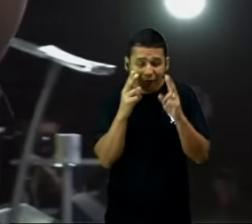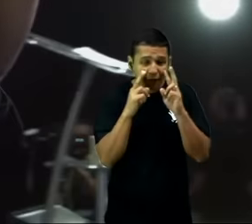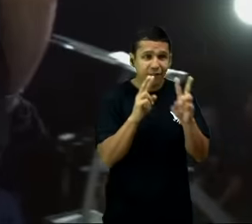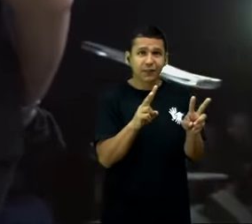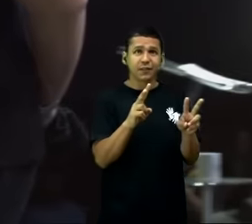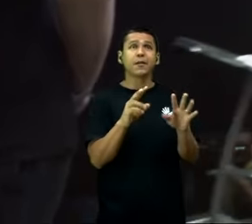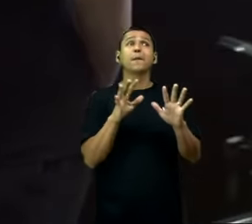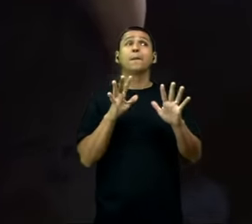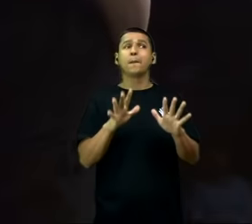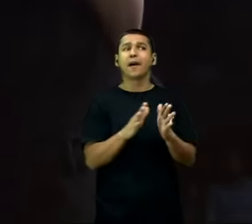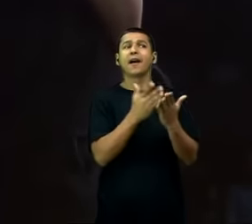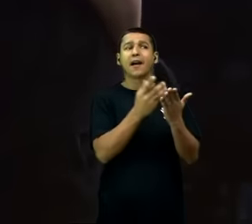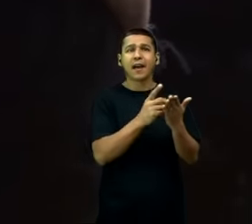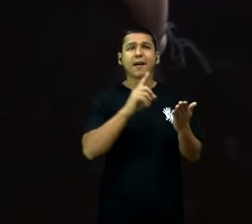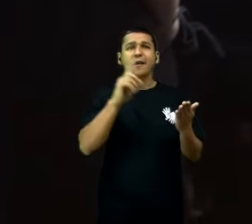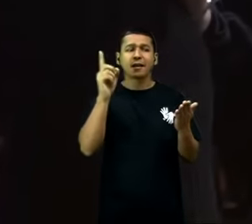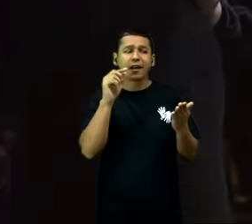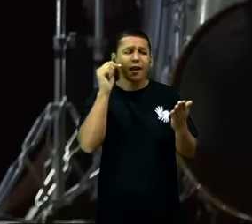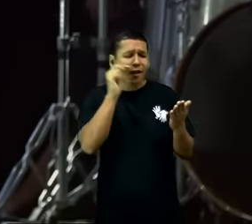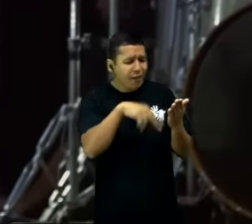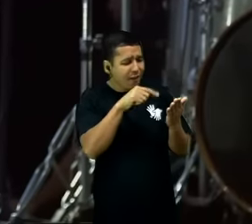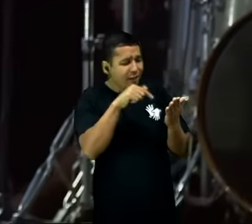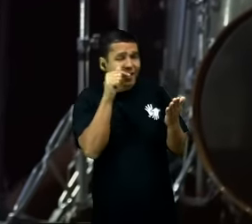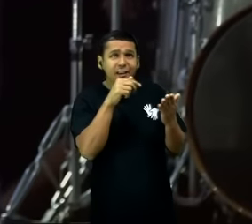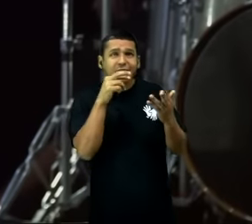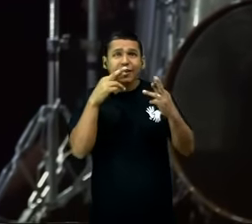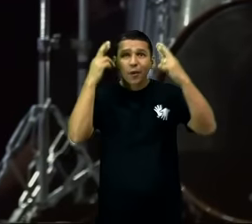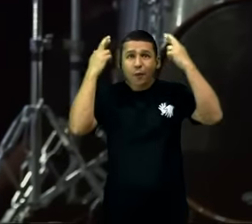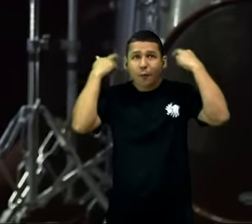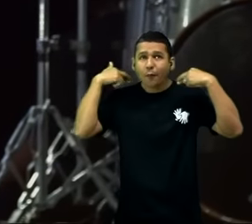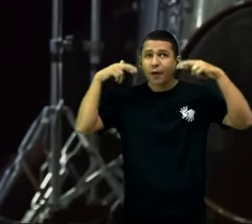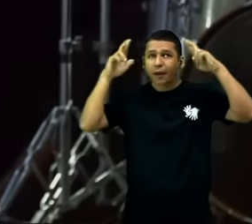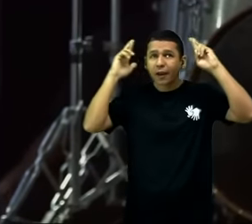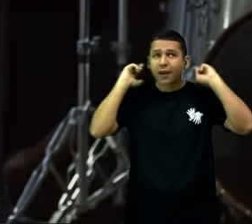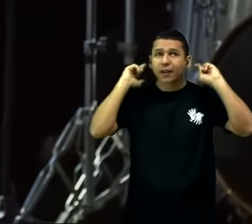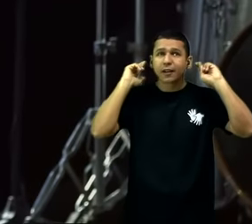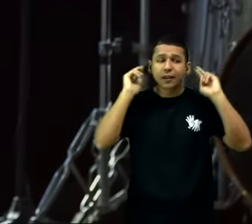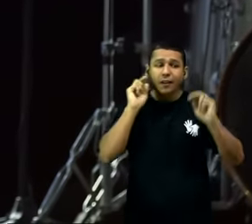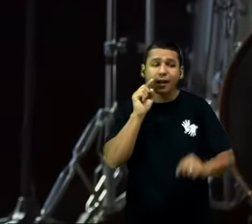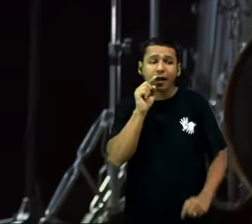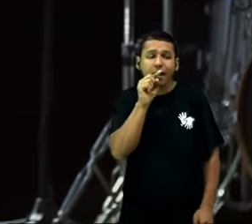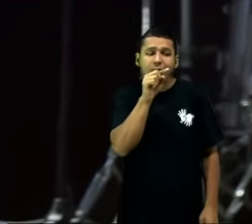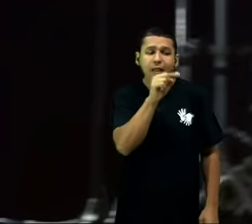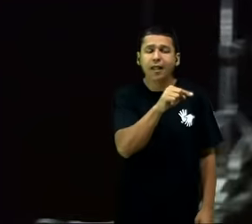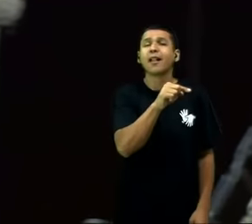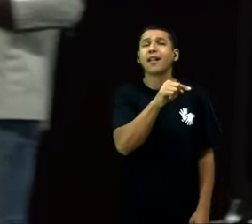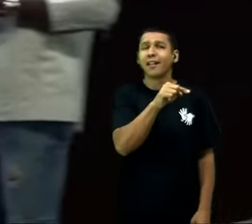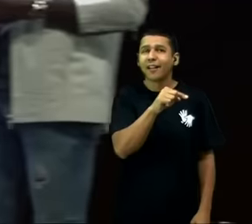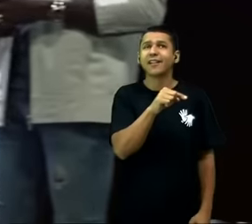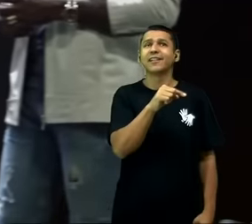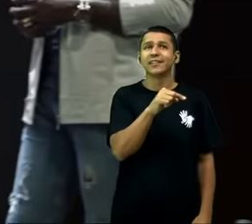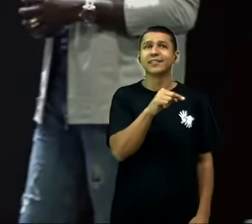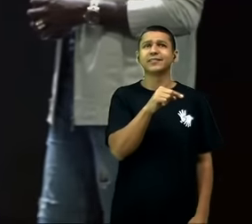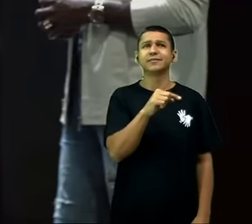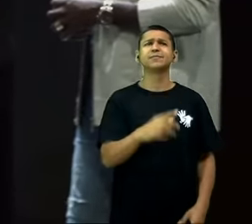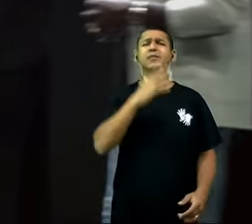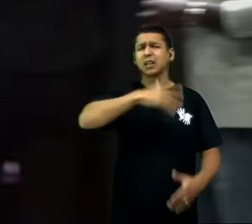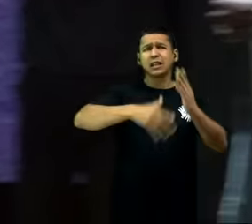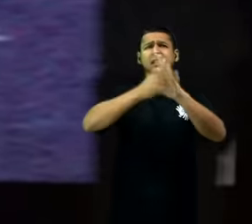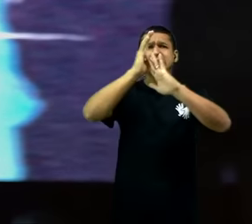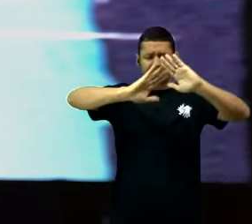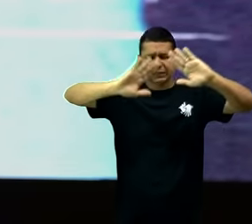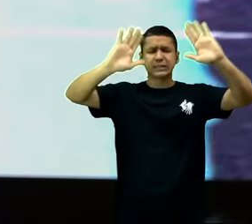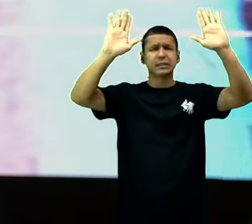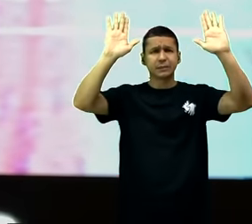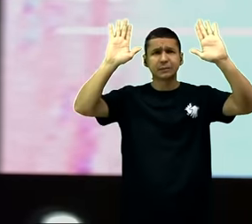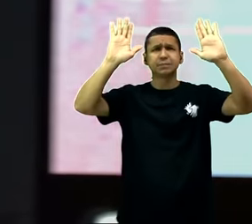minha Bíblia diz que o carneiro estava lá atrás do arbusto, porque tem coisa em dois. Olha, levanta a mão, recebe essa palavra